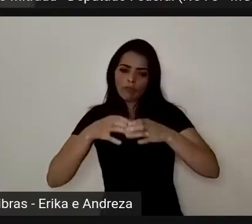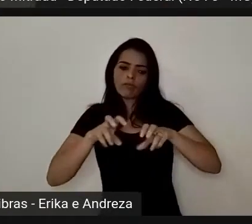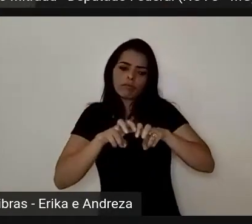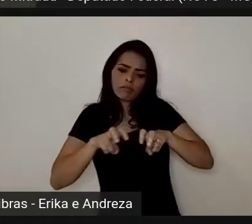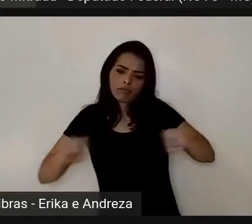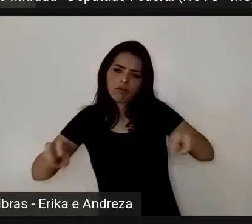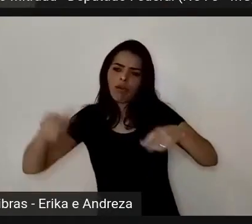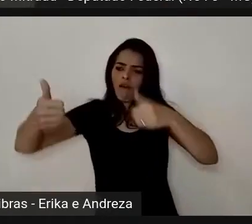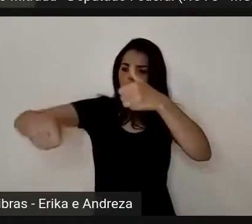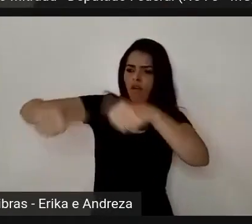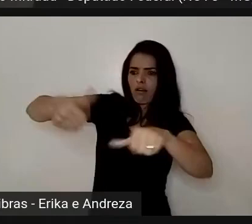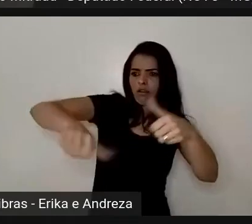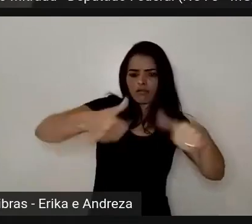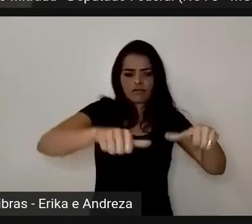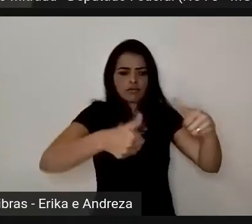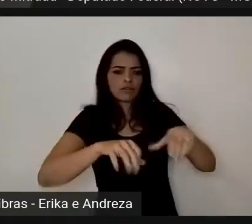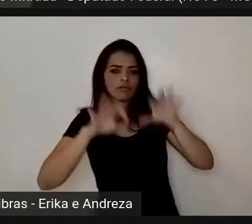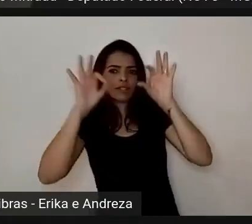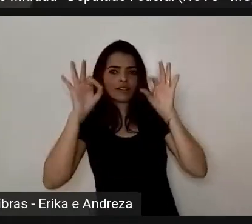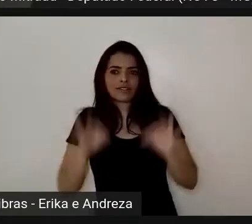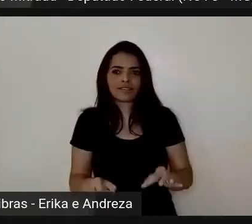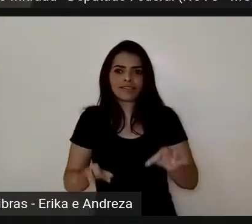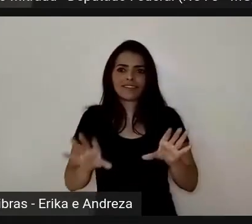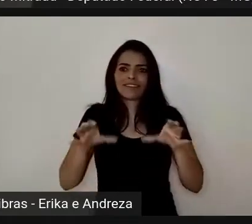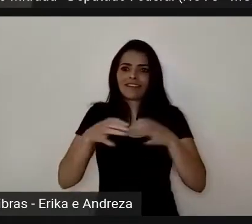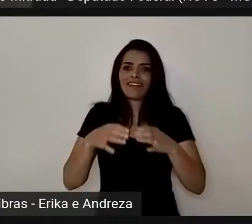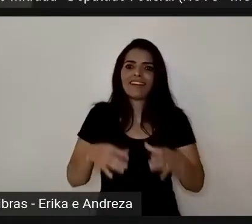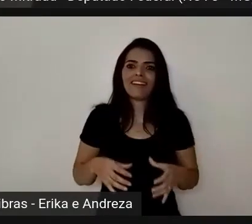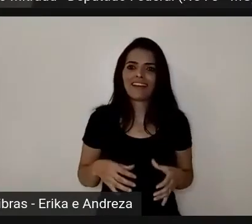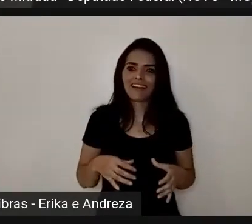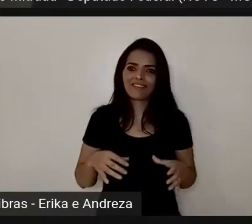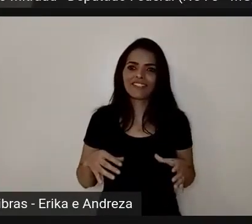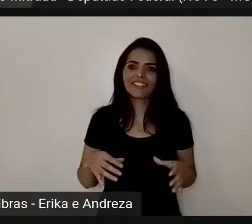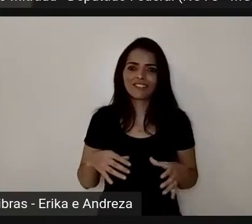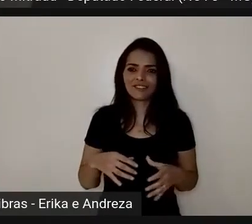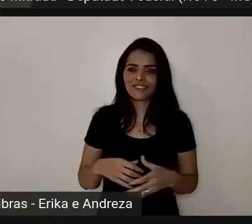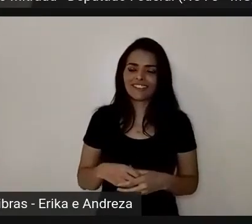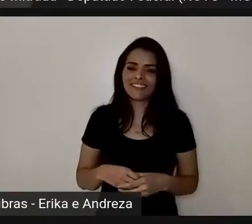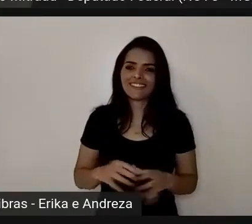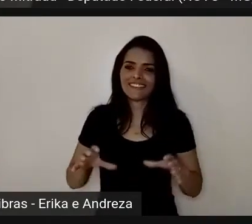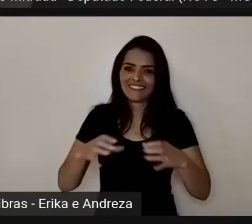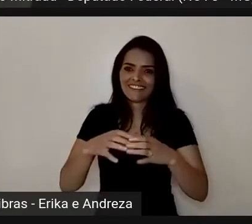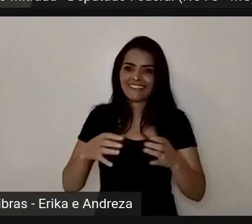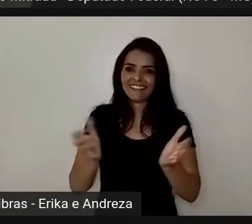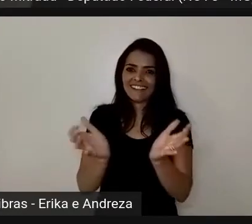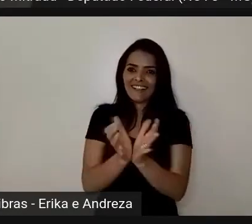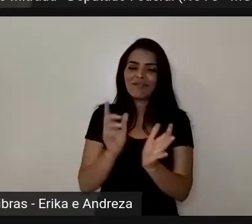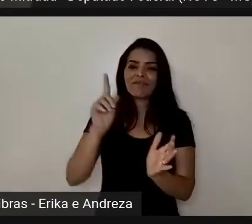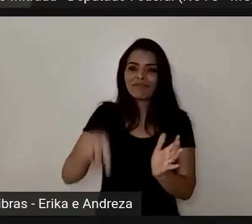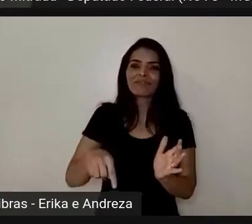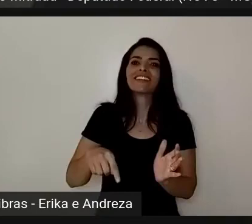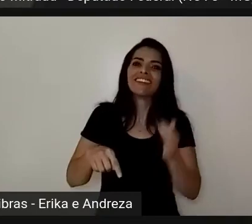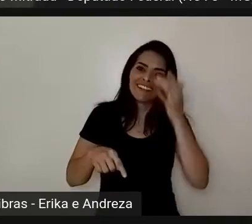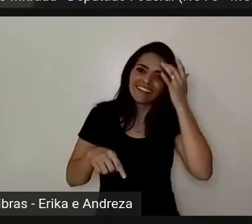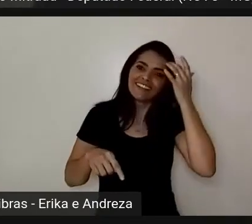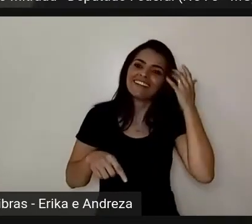uma avaliação adequada? Tem, mas infelizmente são exceção aqui no Brasil. Então, o que a gente precisa fazer, nós já